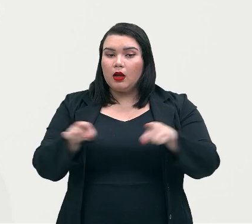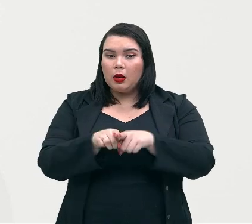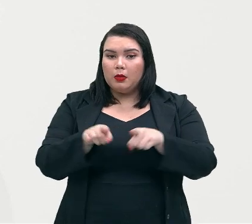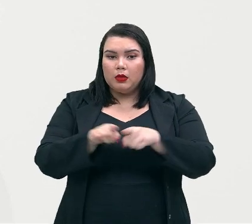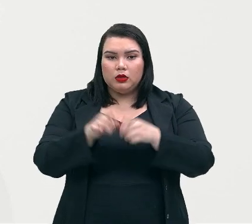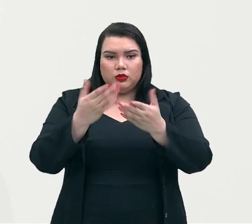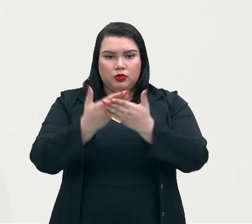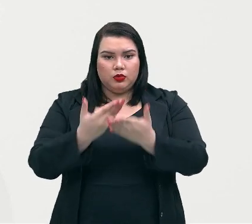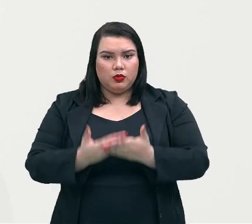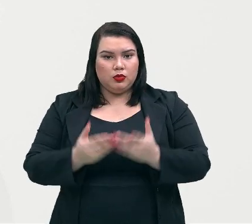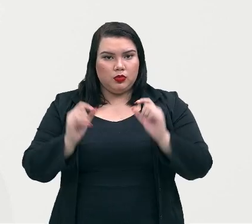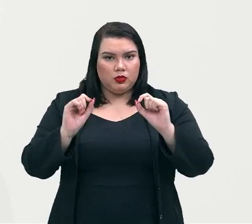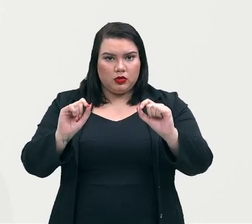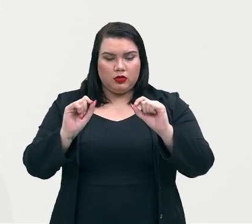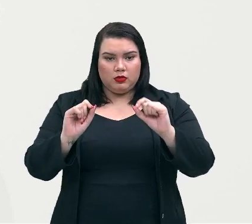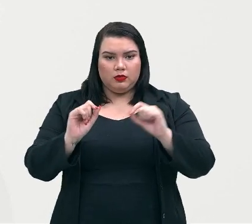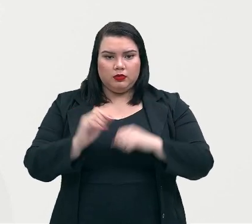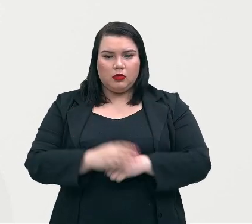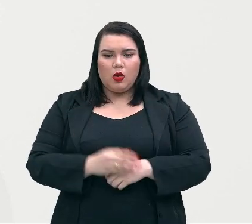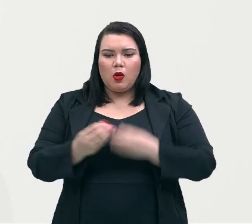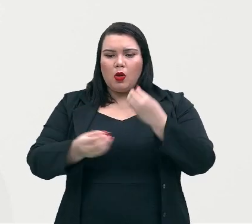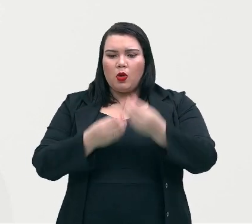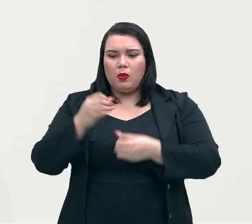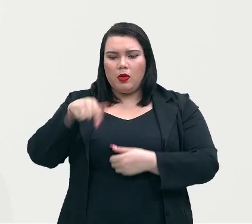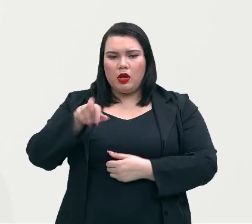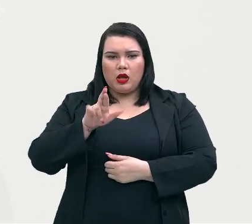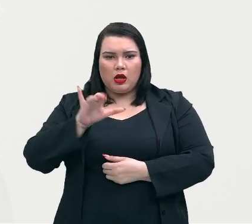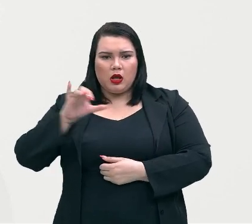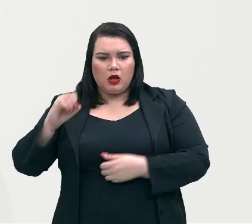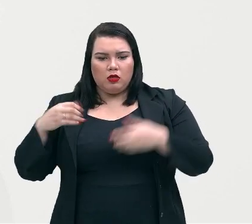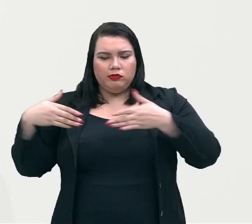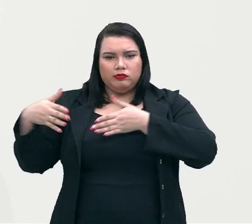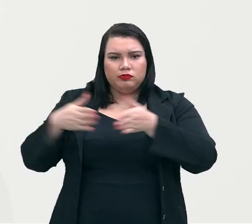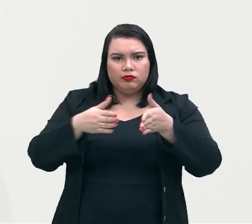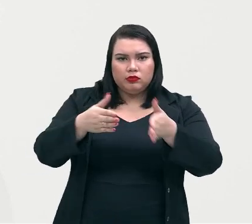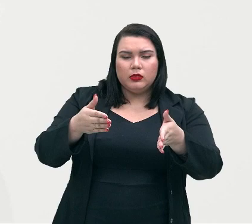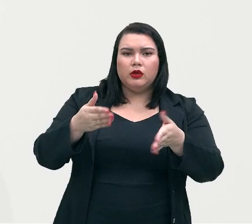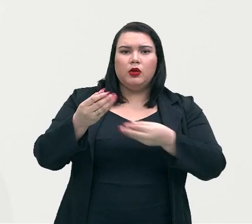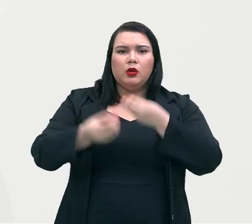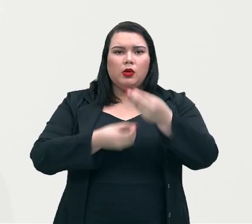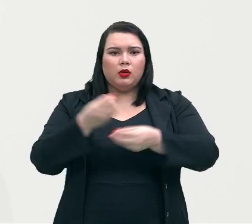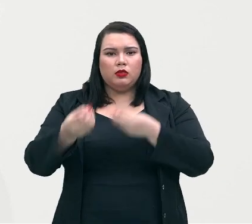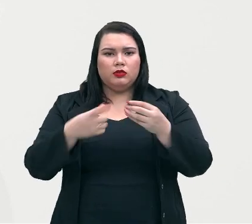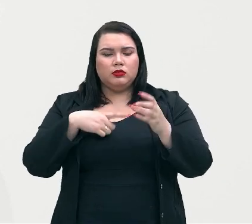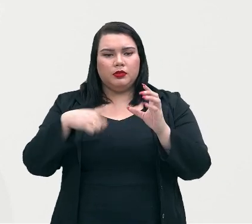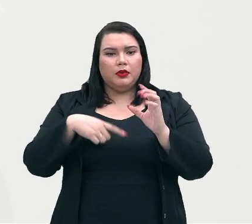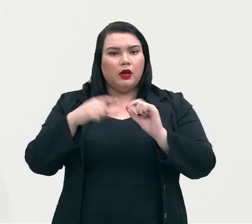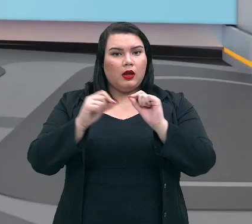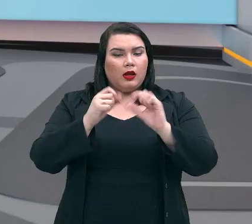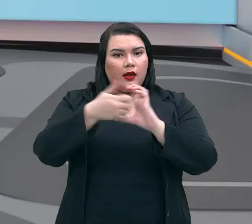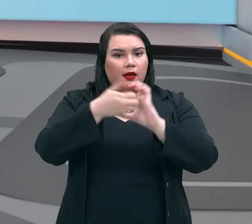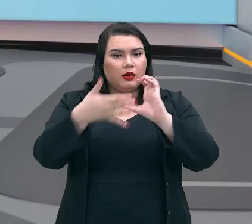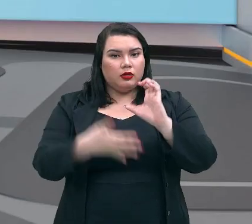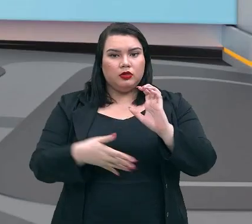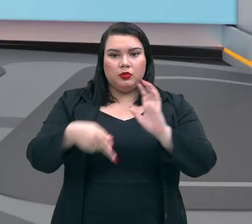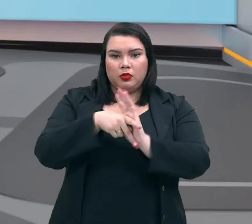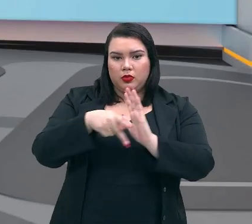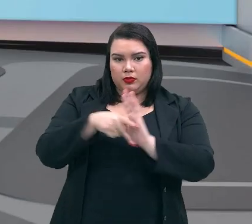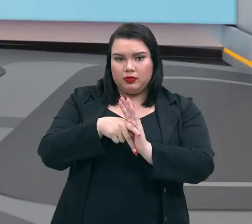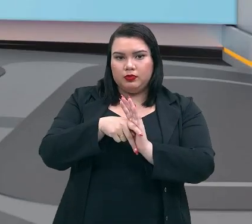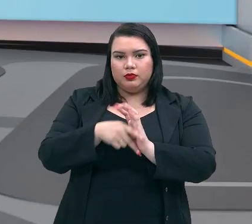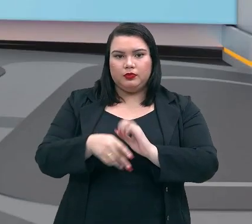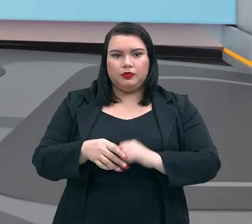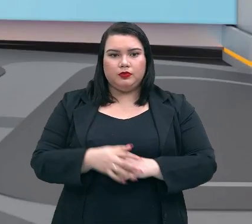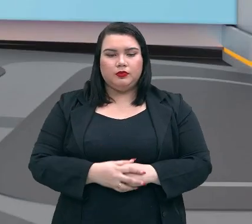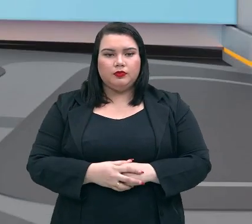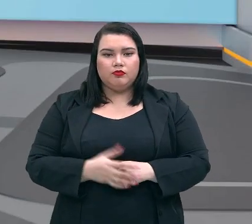os componentes de um rio, tá? Os componentes de um rio e suas respectivas características. Olha só,